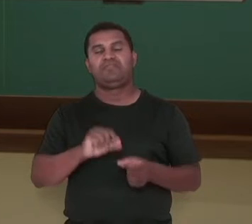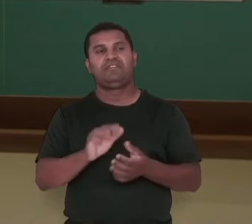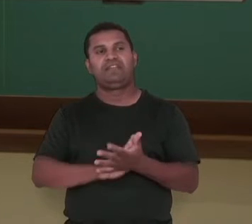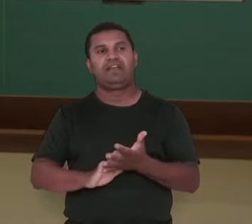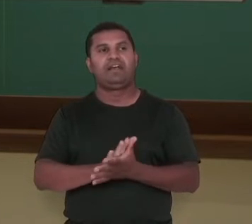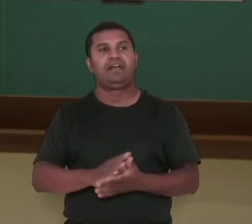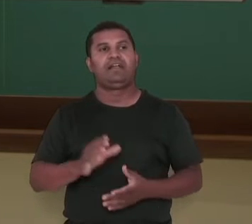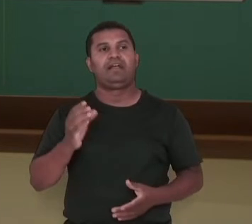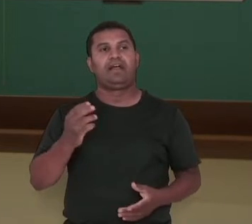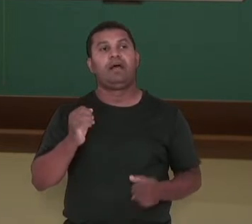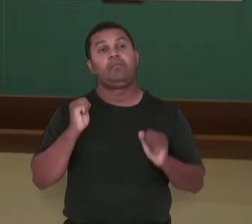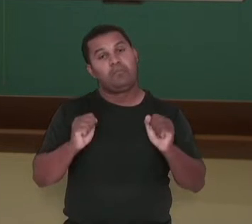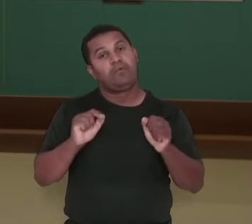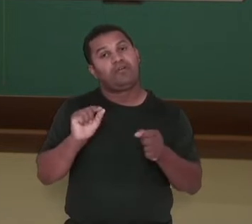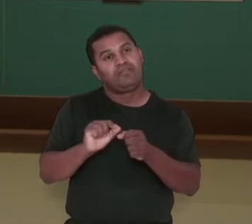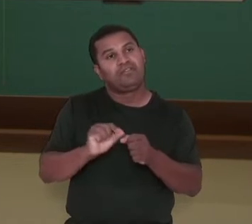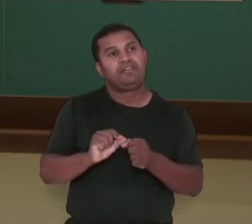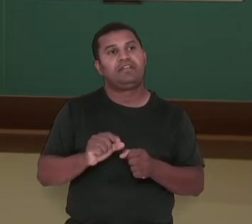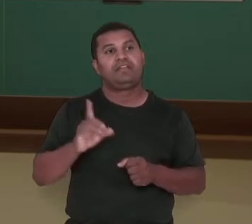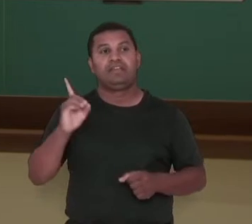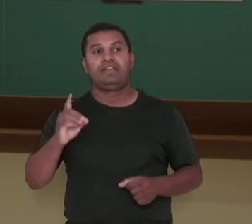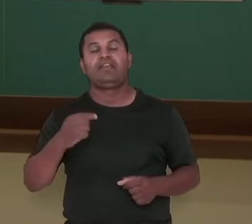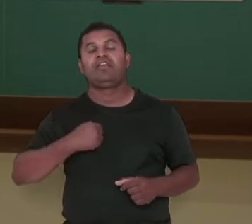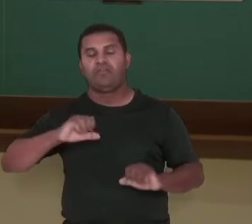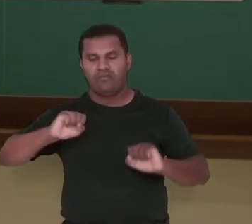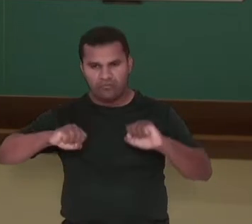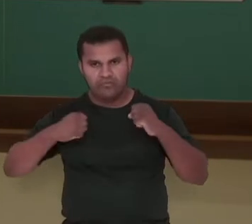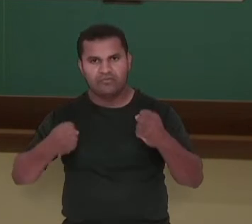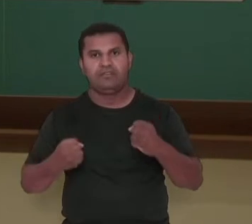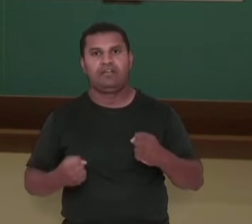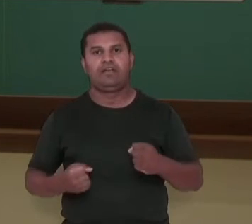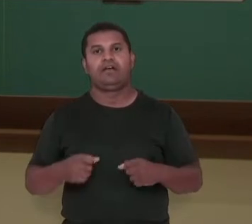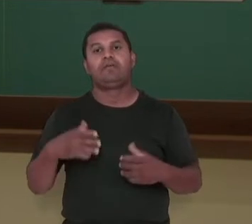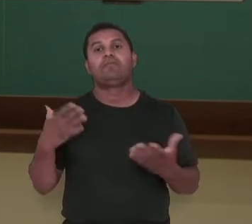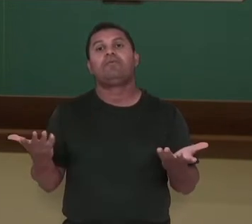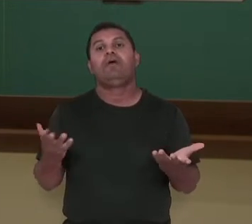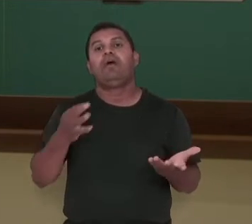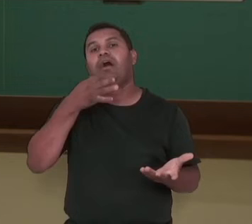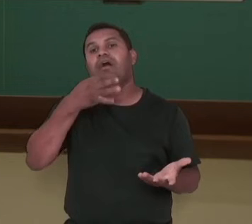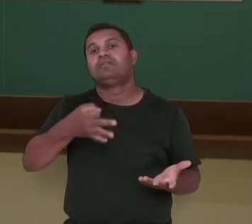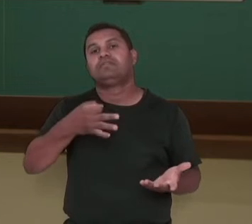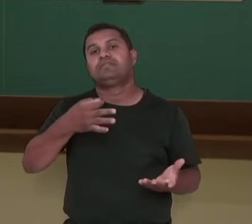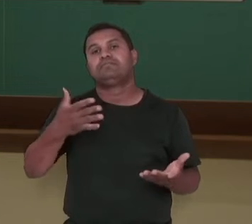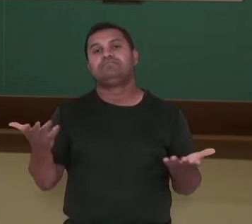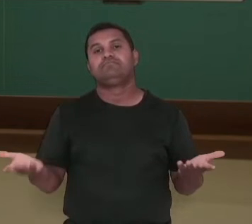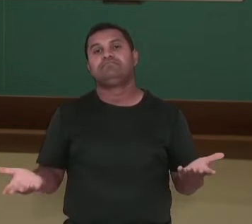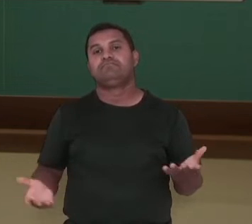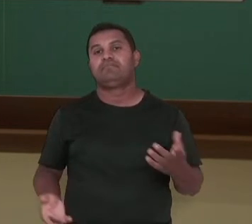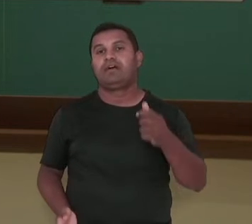D. Vou tentar. Então pensem aí qual é a resposta certa.